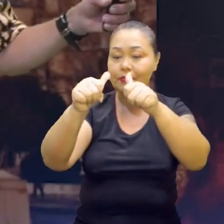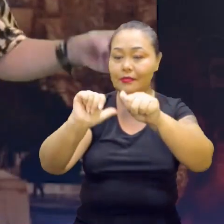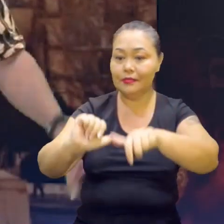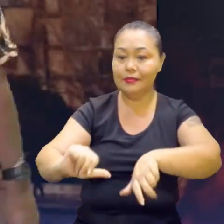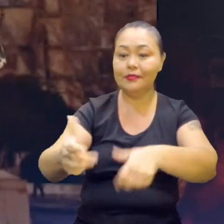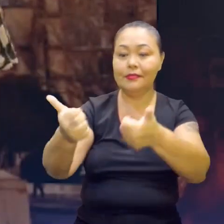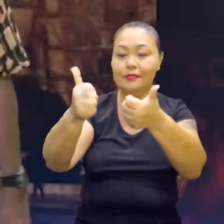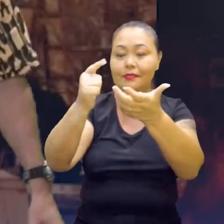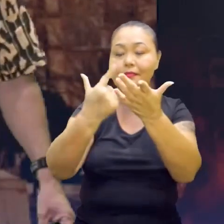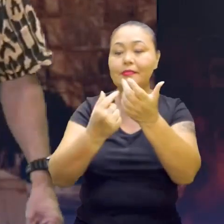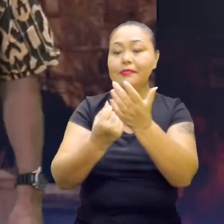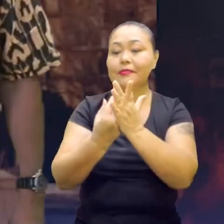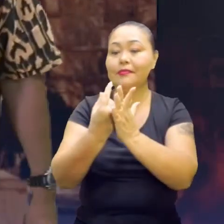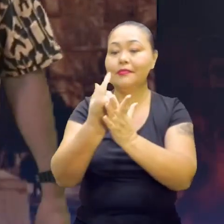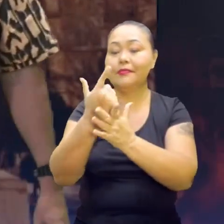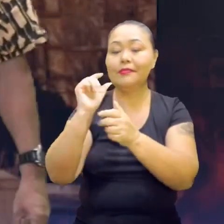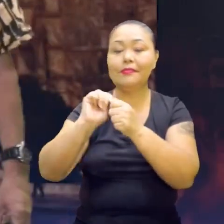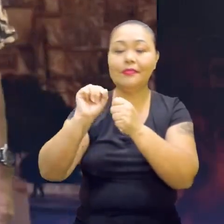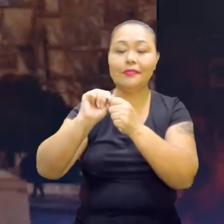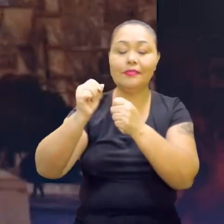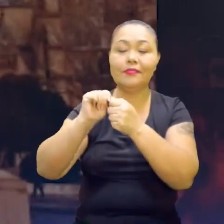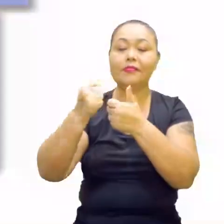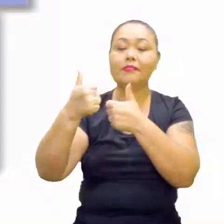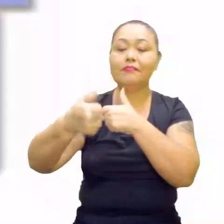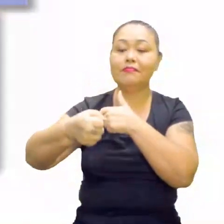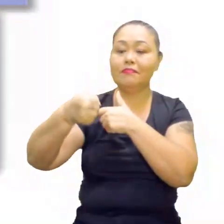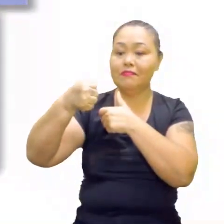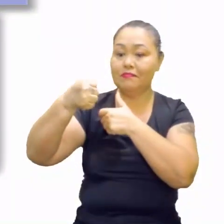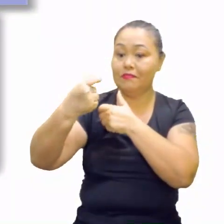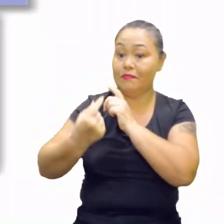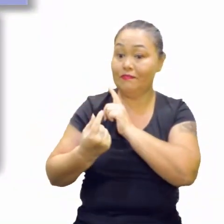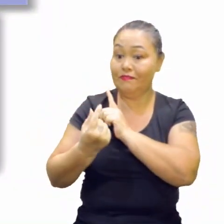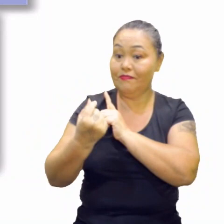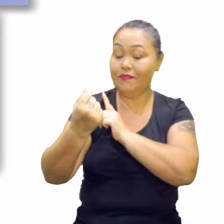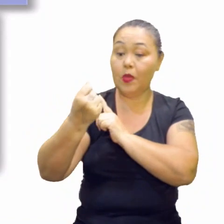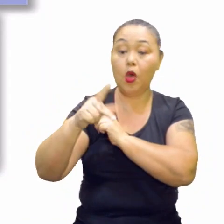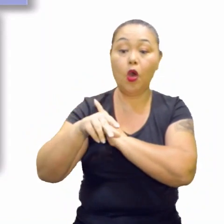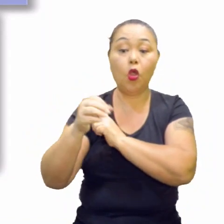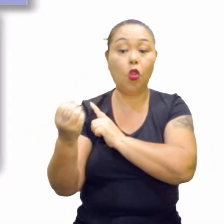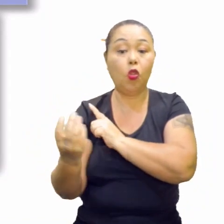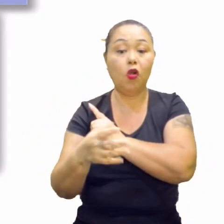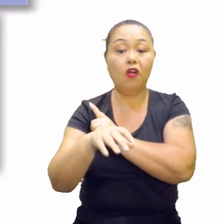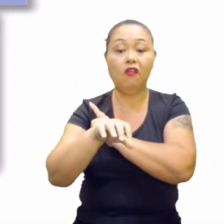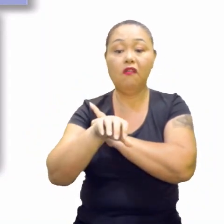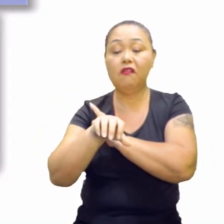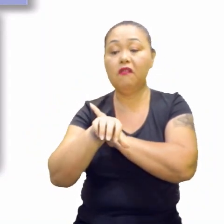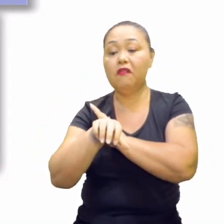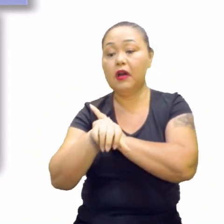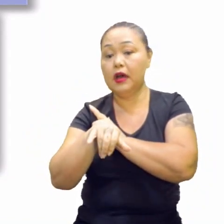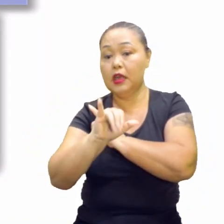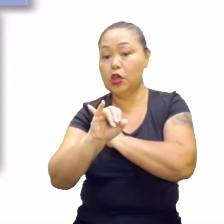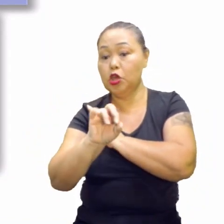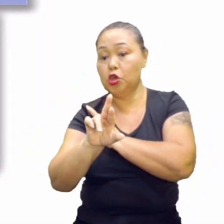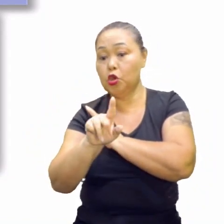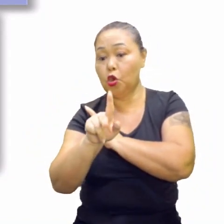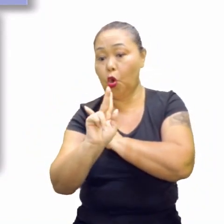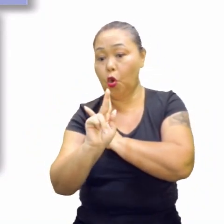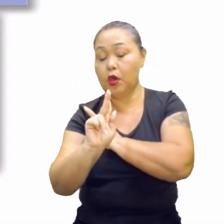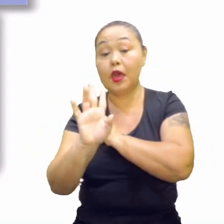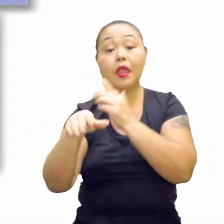Bolsa de Nova York. Vamos lá? Jogador quadro, acompanha comigo. Na aula de hoje, na